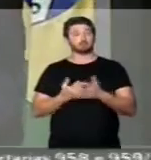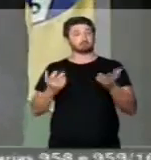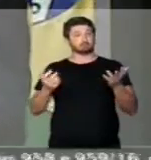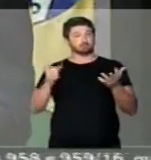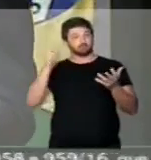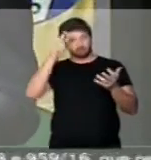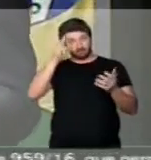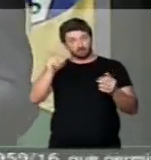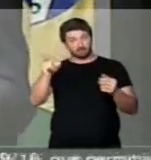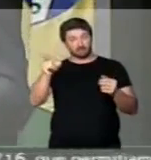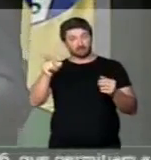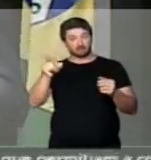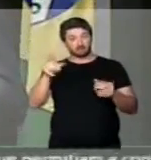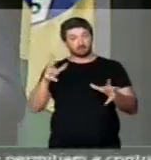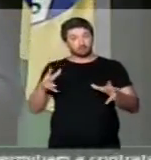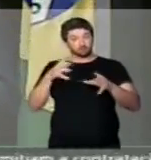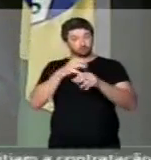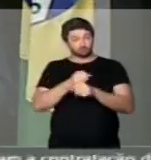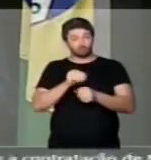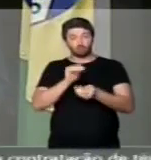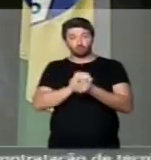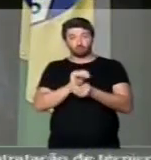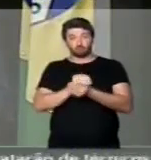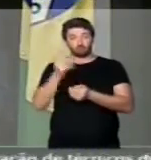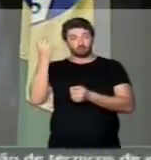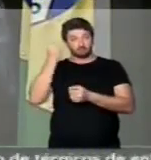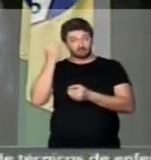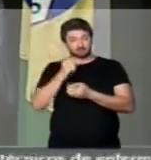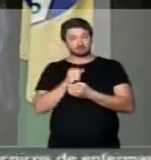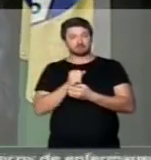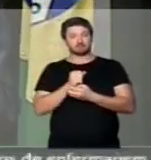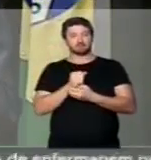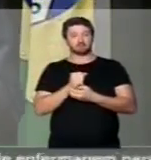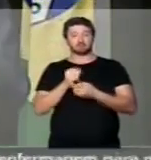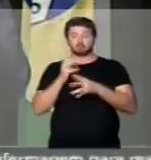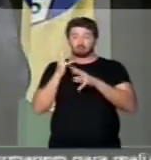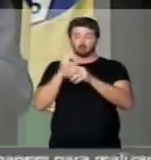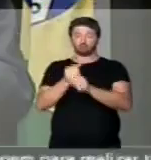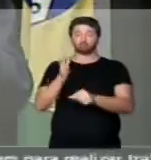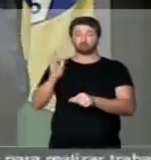para lembrá-la, somados, os fundos de pensão acumulam